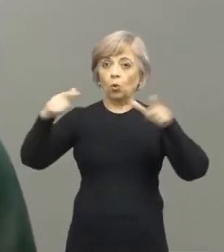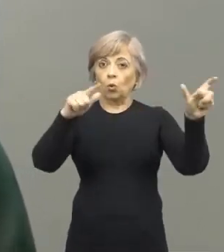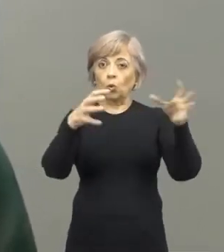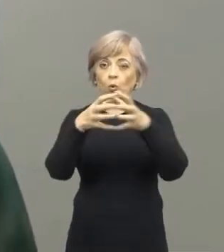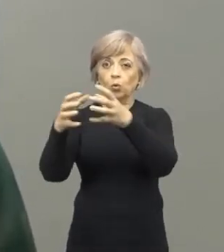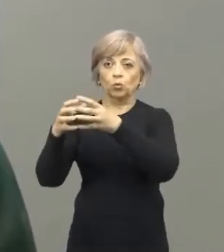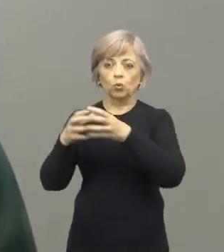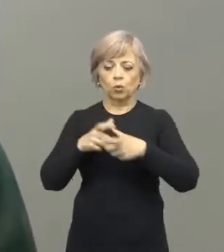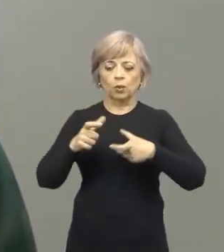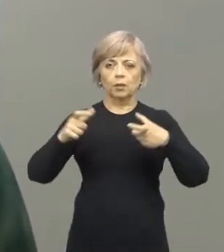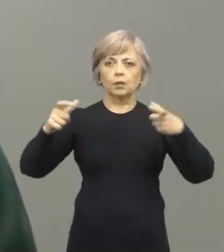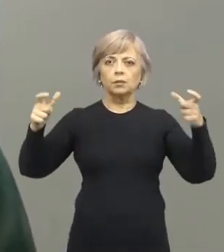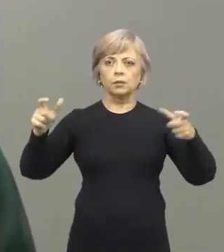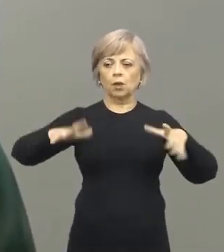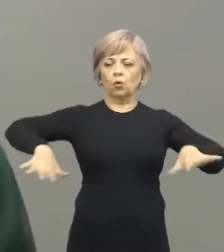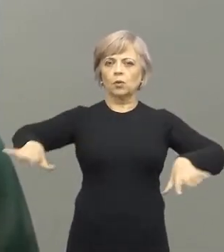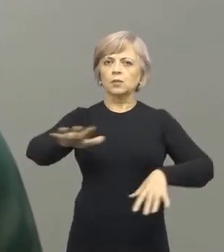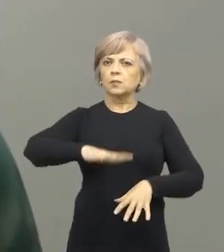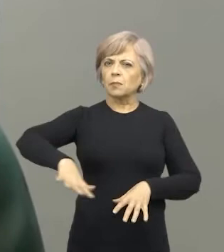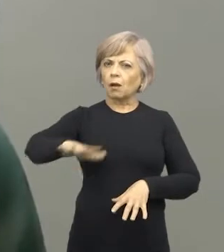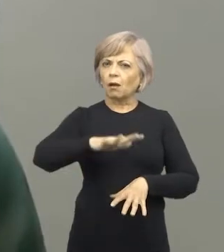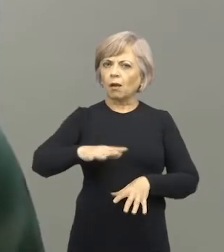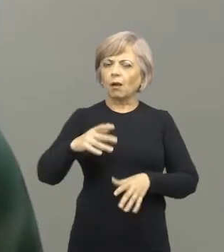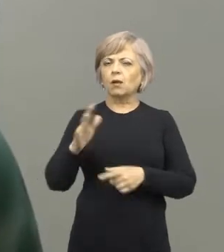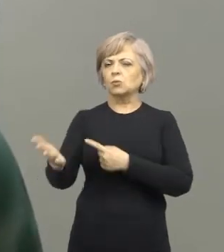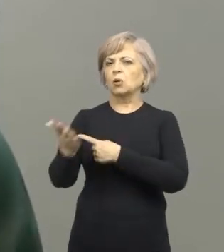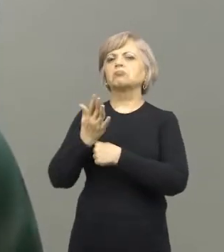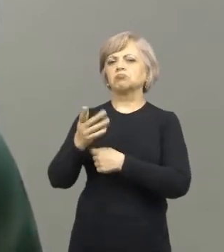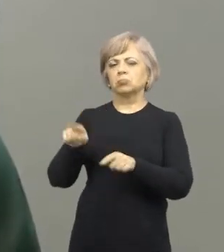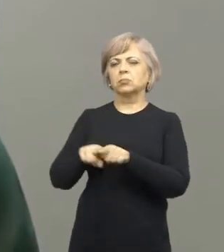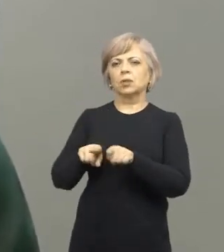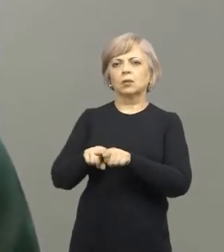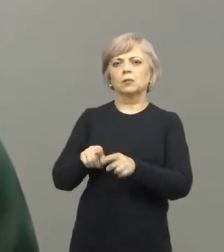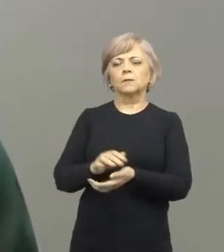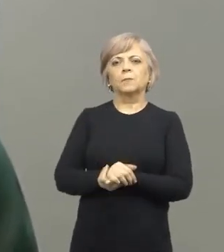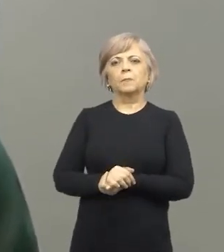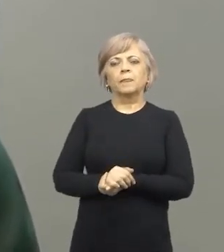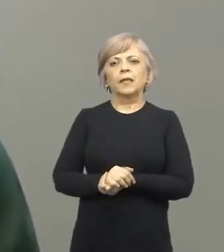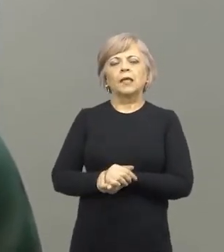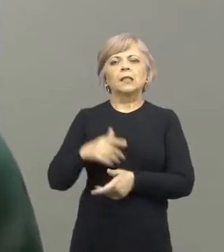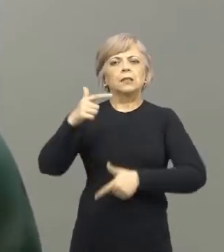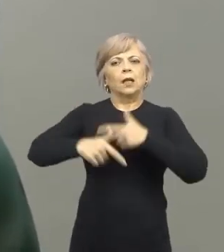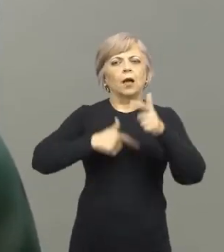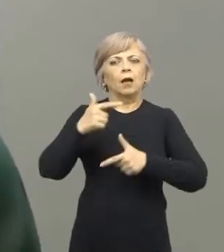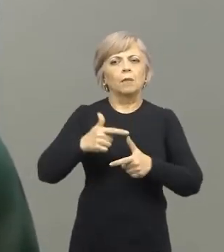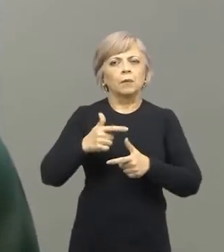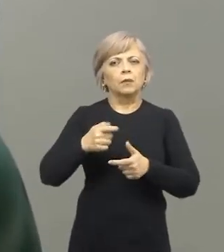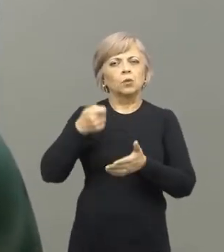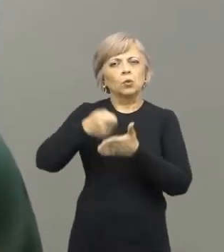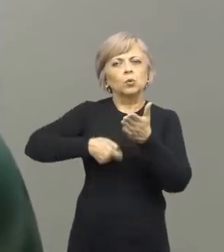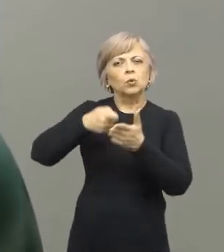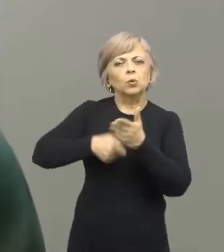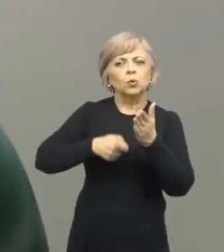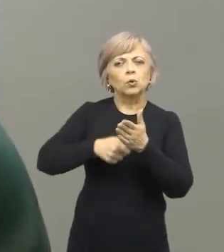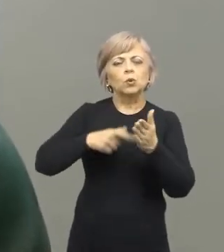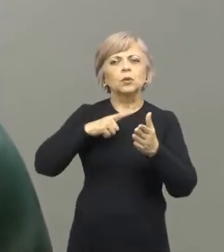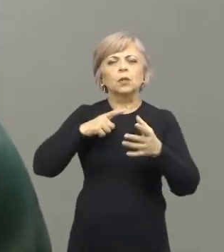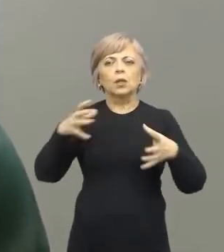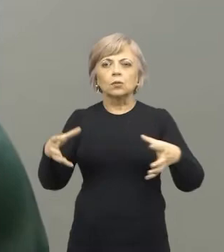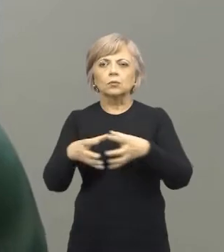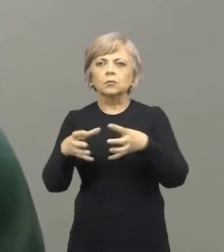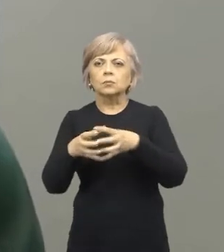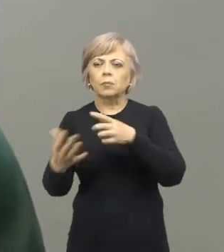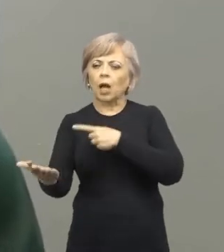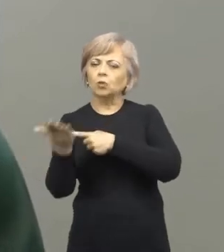de espaço, tivemos apoio para isso, também trabalhamos no sentido de ter uma equipe que também nos